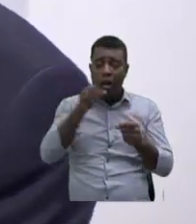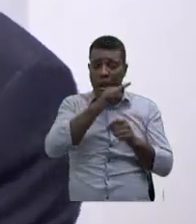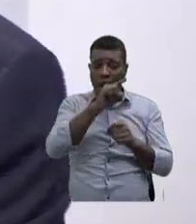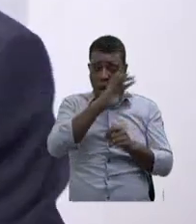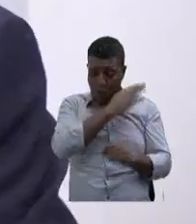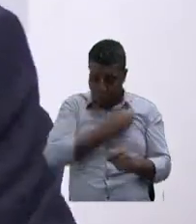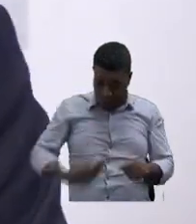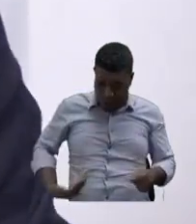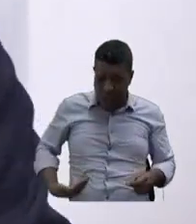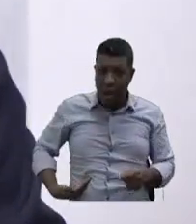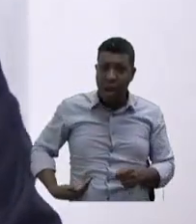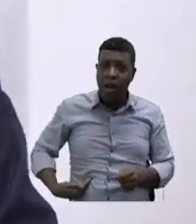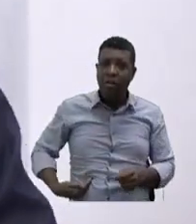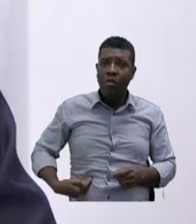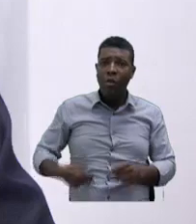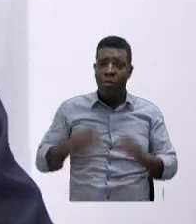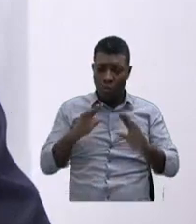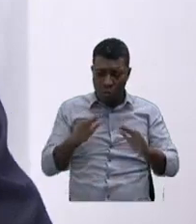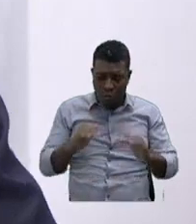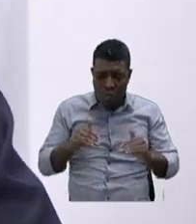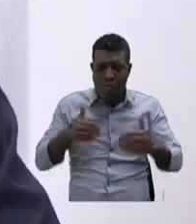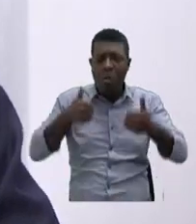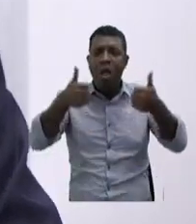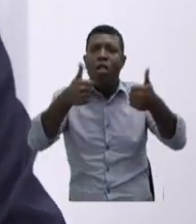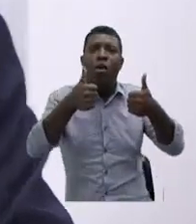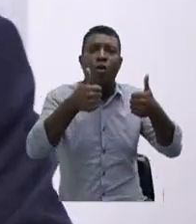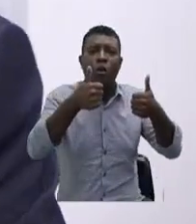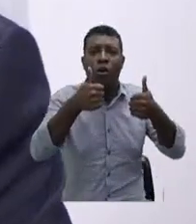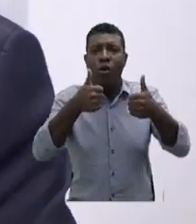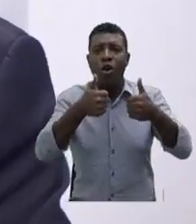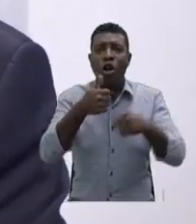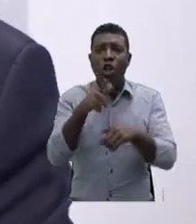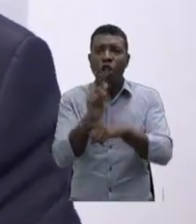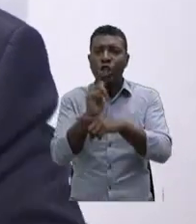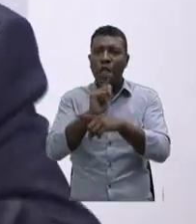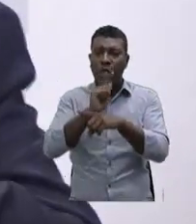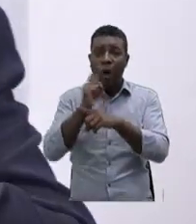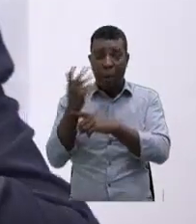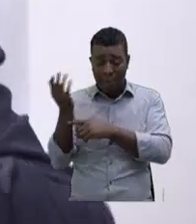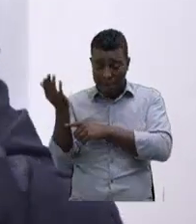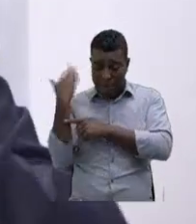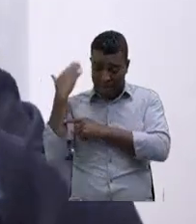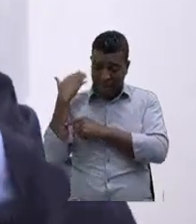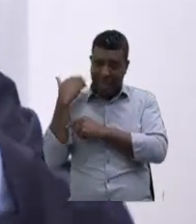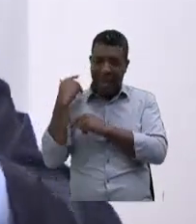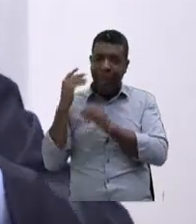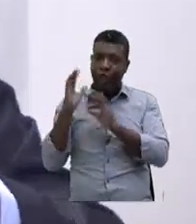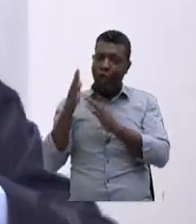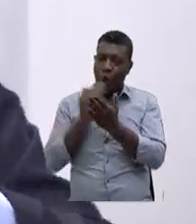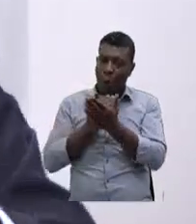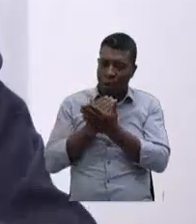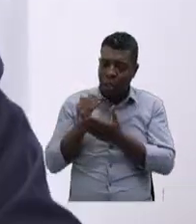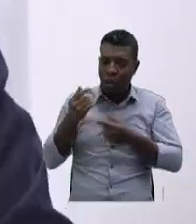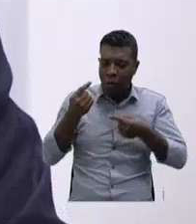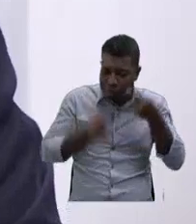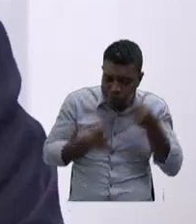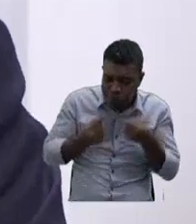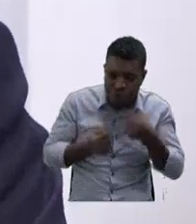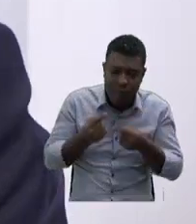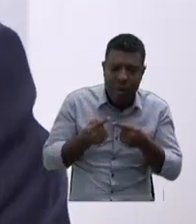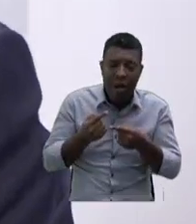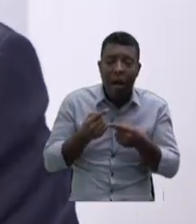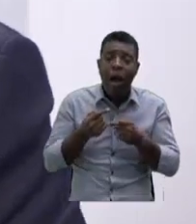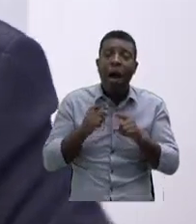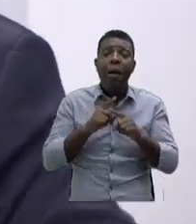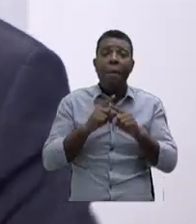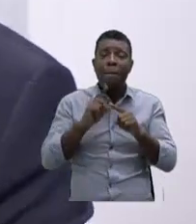Nós iniciamos a discussão aqui na gestão passada, mas depois houve essa necessidade do